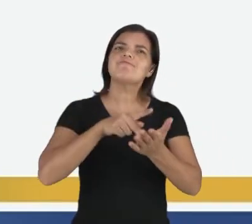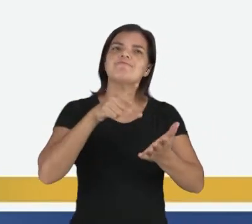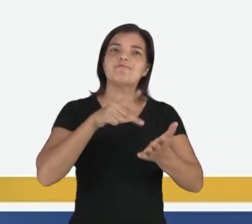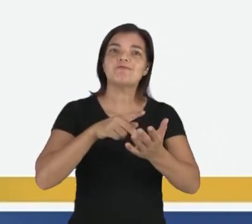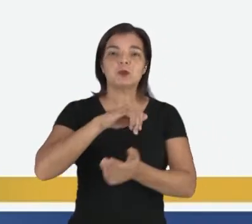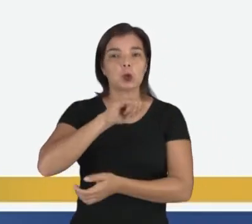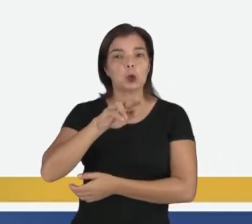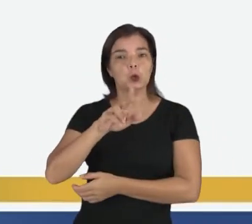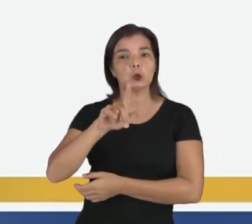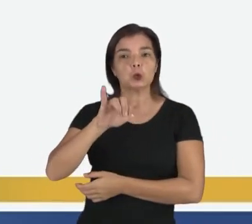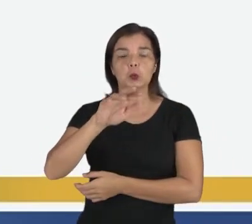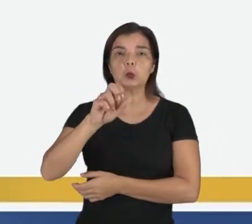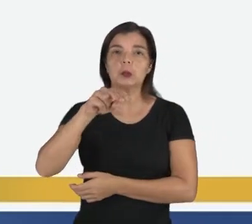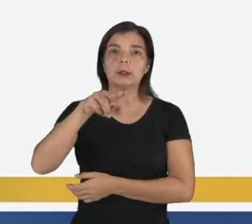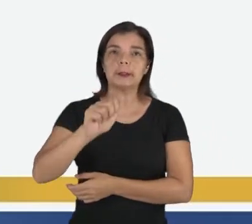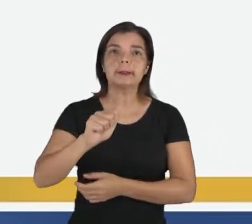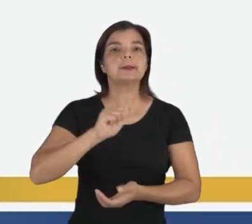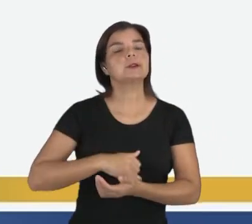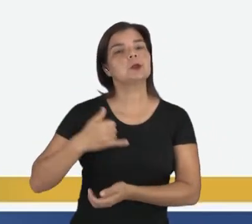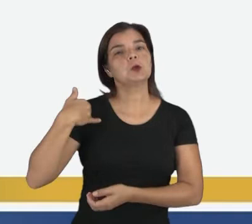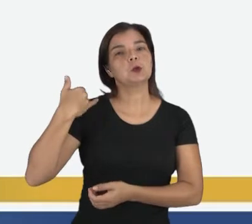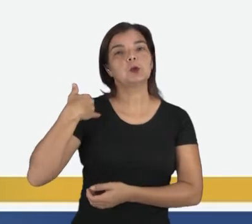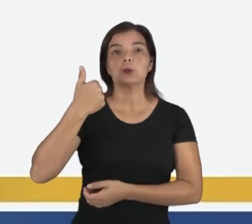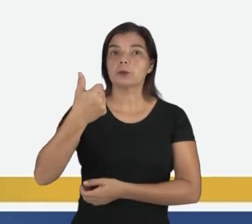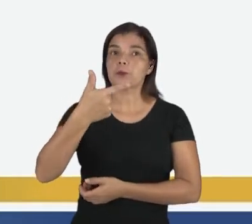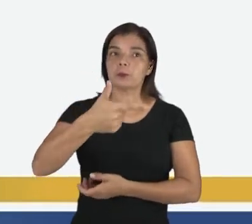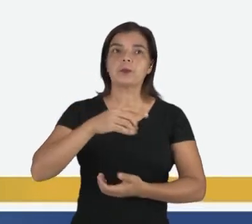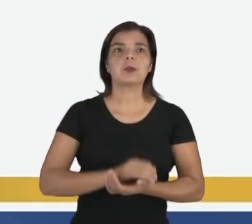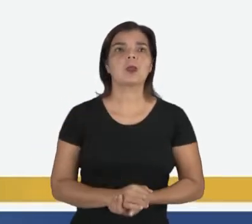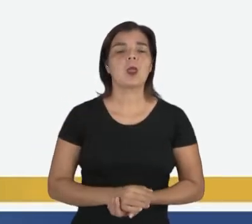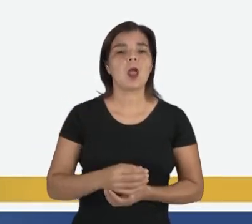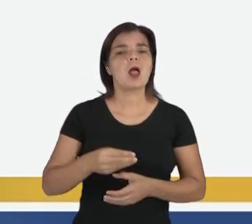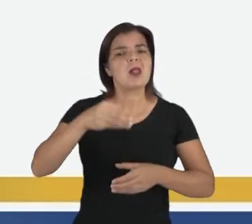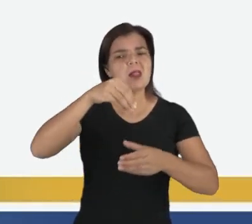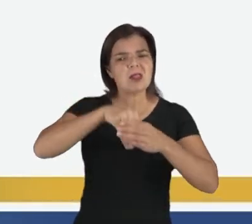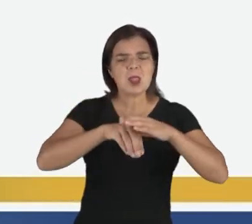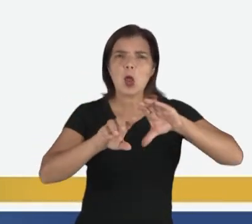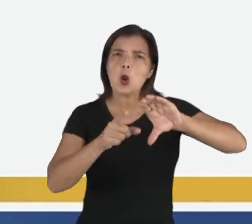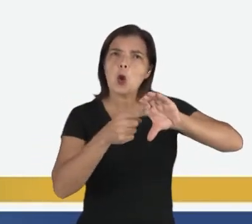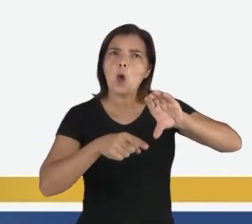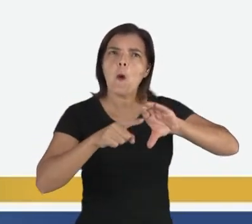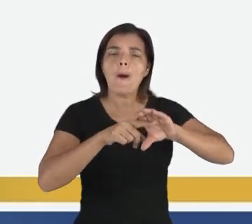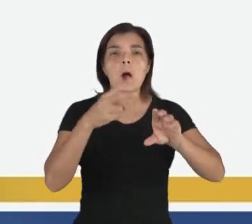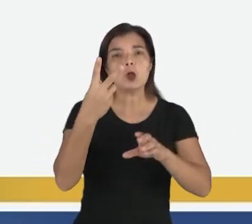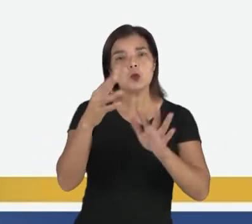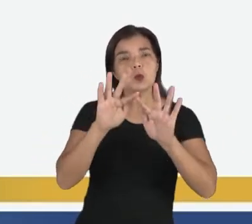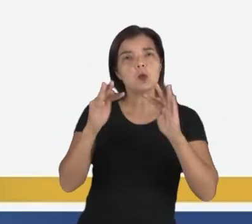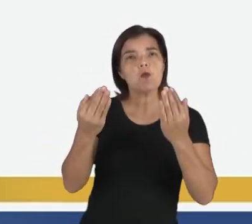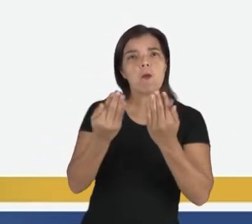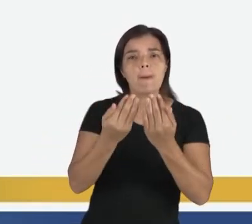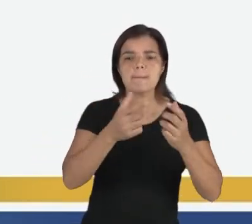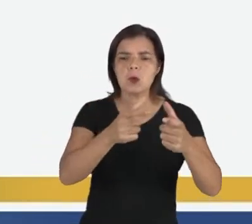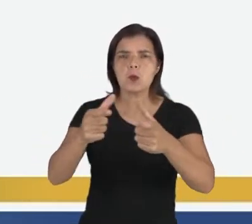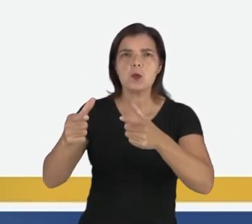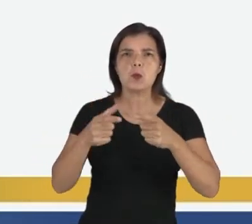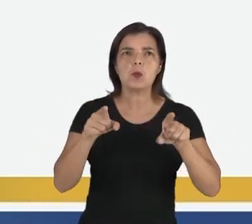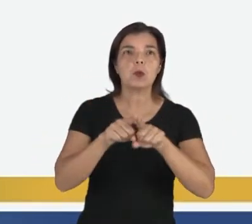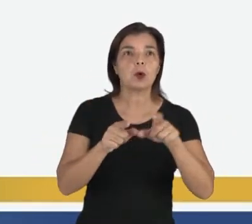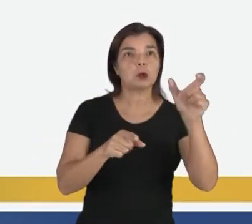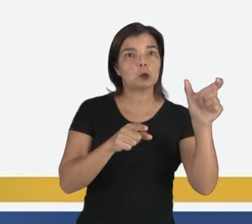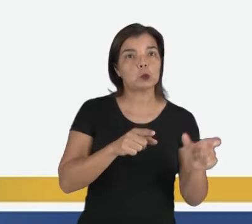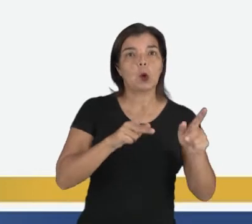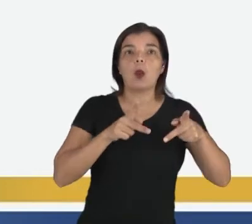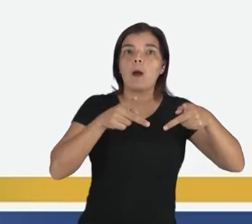verdade, diz Juliana S., 12 anos. Dentro do buraco, duas famílias dividem o espaço. De um lado